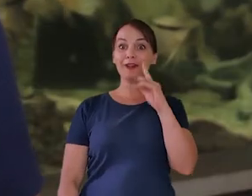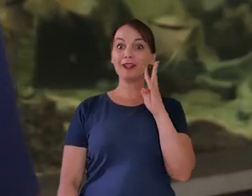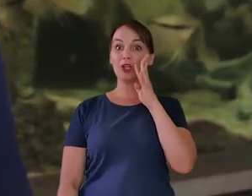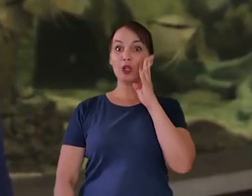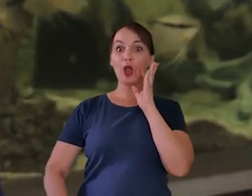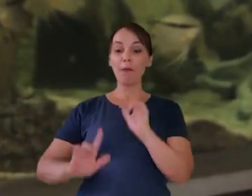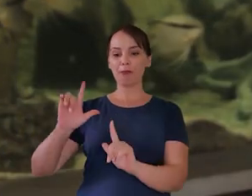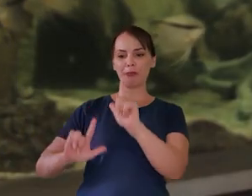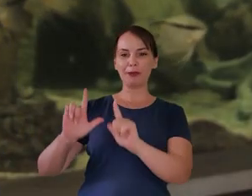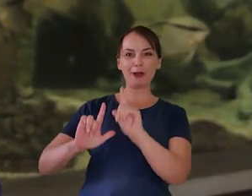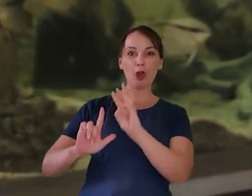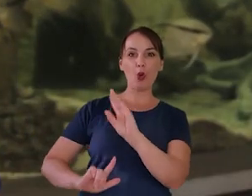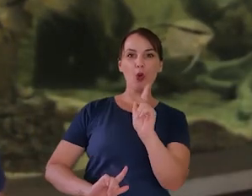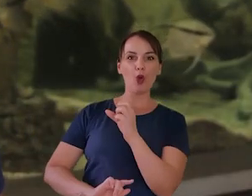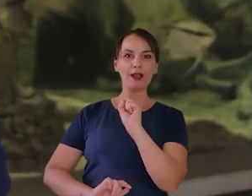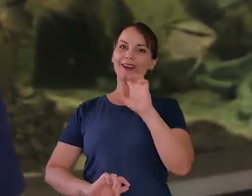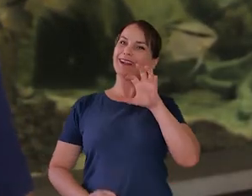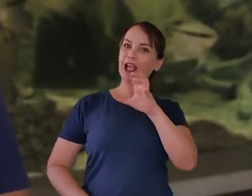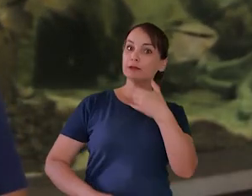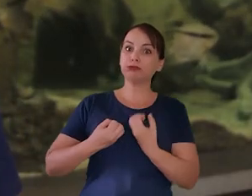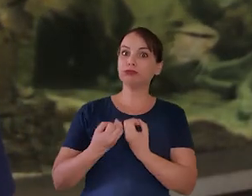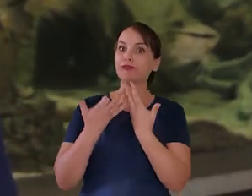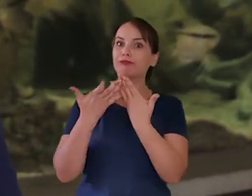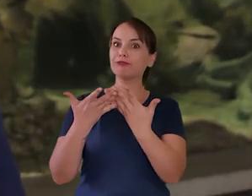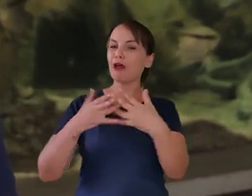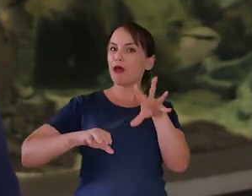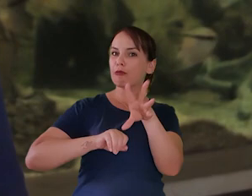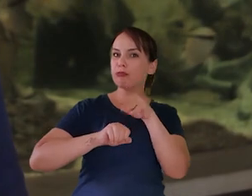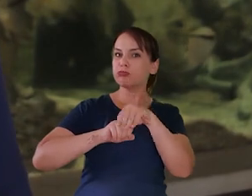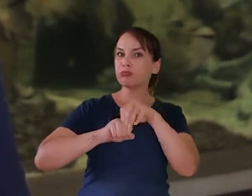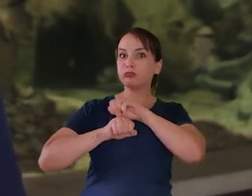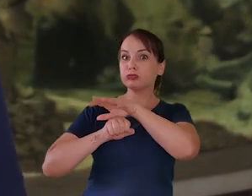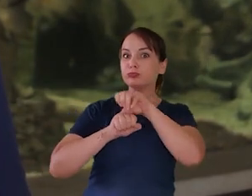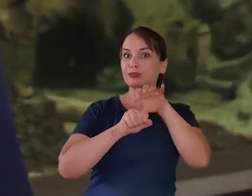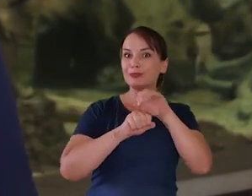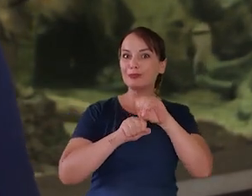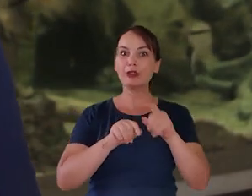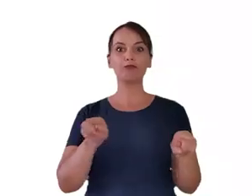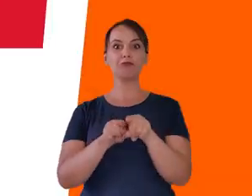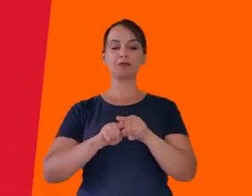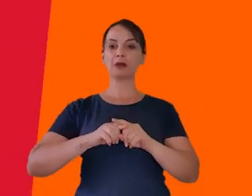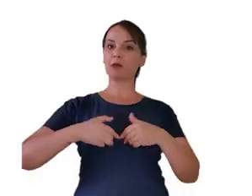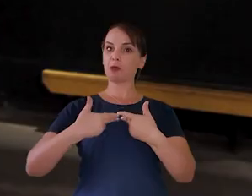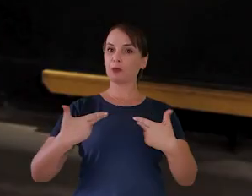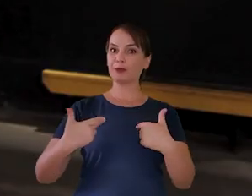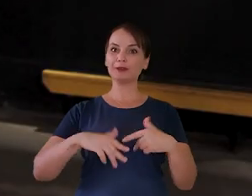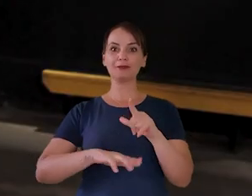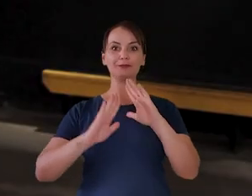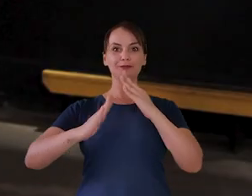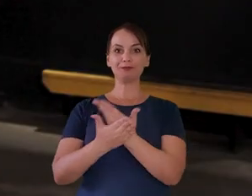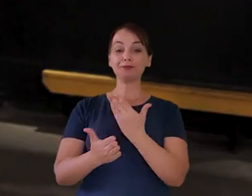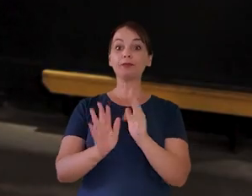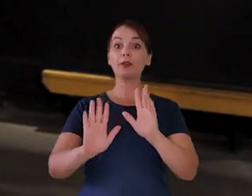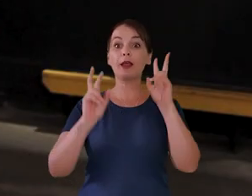Viram que legal, pessoal? O programa WASH é assim mesmo, ele leva muito conhecimento e mão na massa para as escolas. Falando